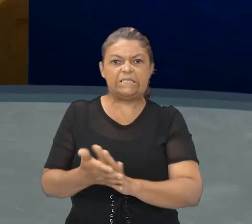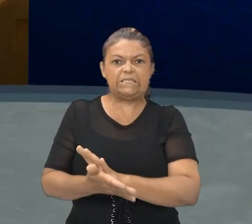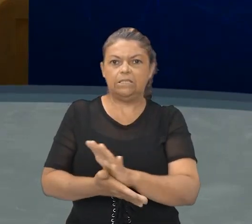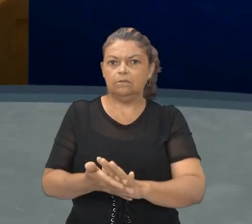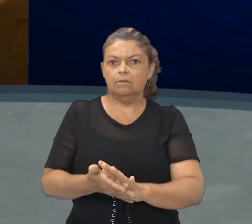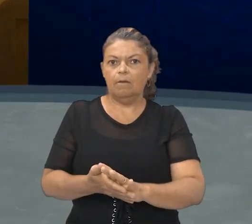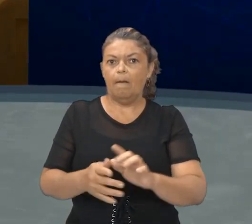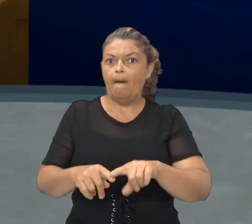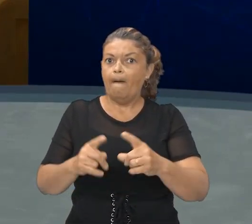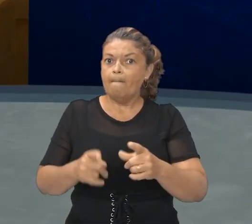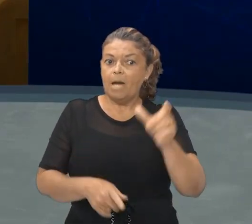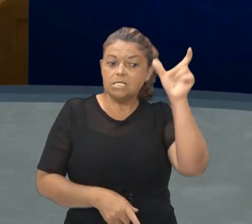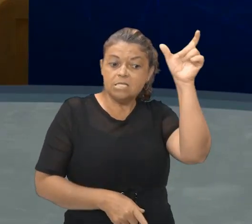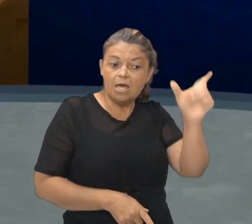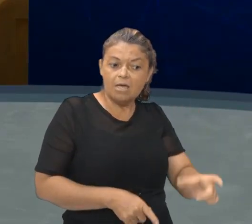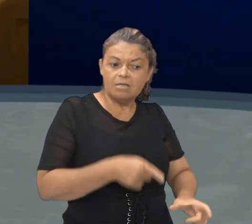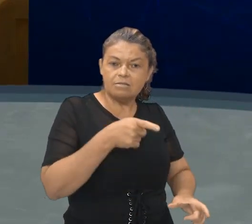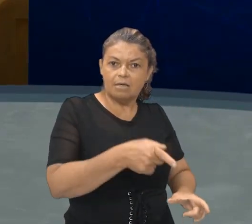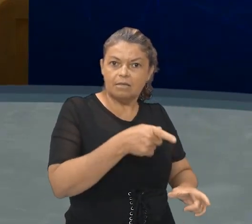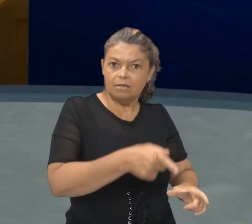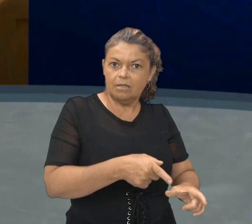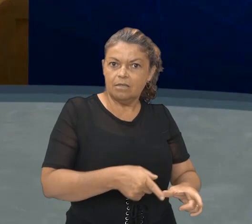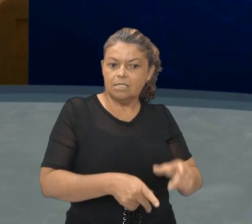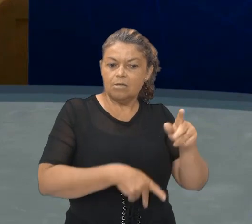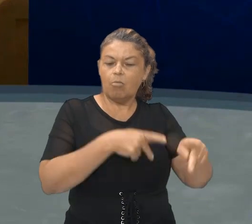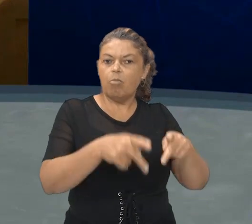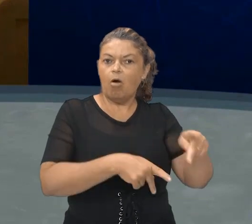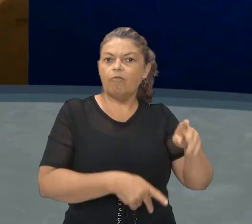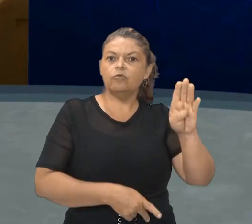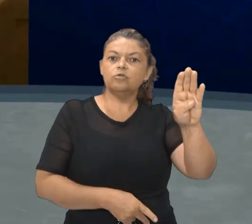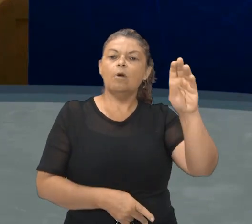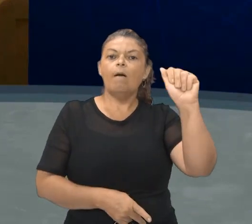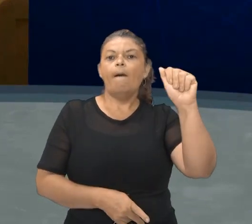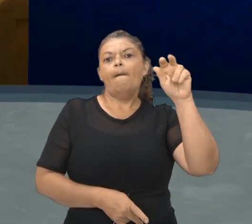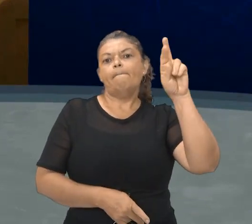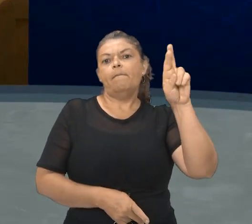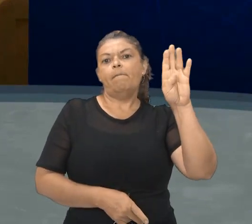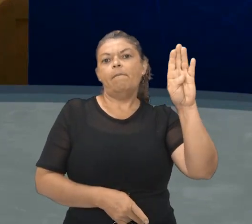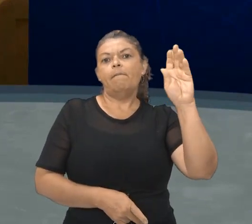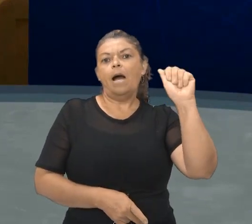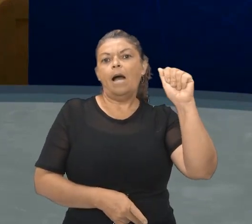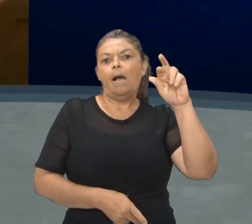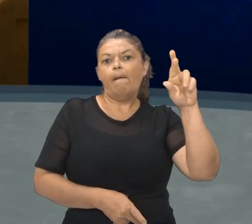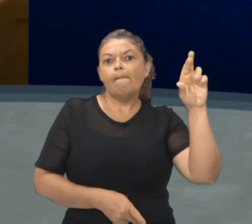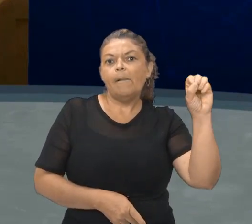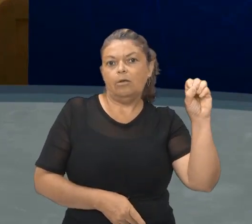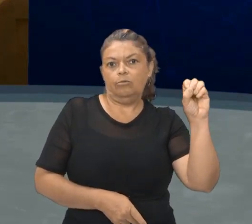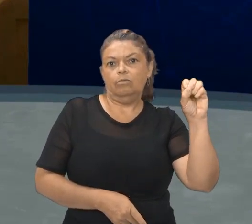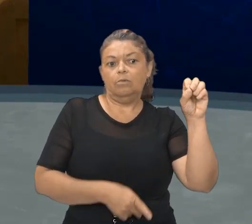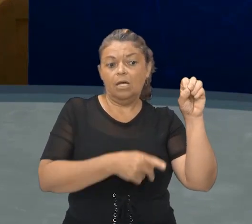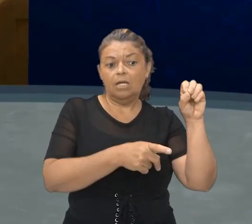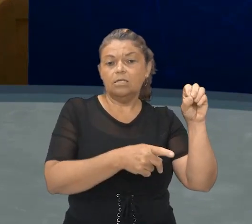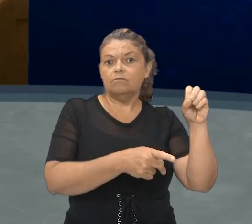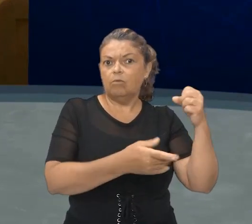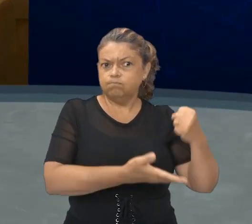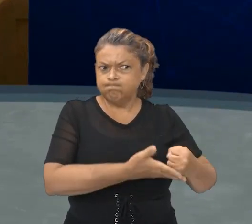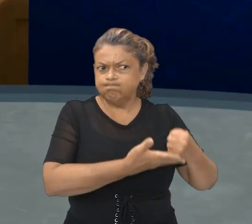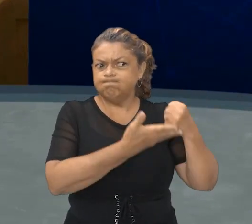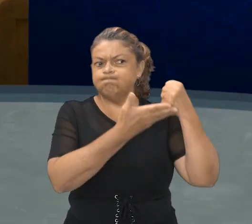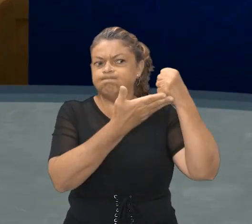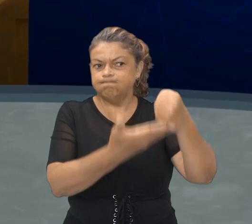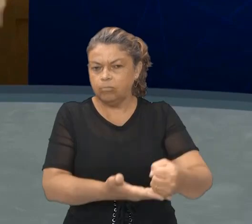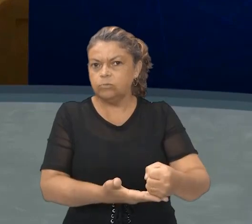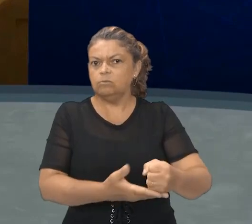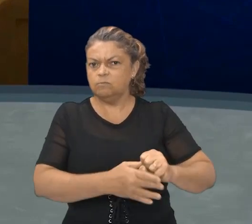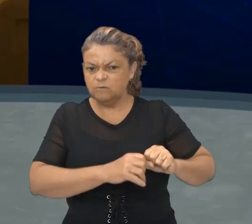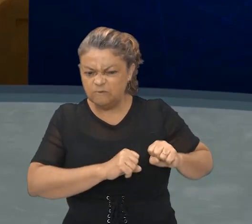contribuir, tá? Elas vão contribuir para o fim do crescimento das cidades em algum momento. Elas vão contribuir